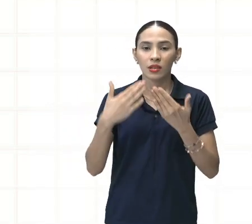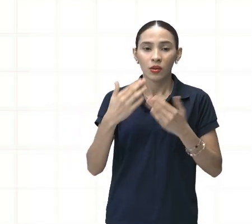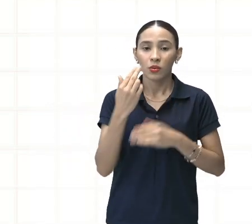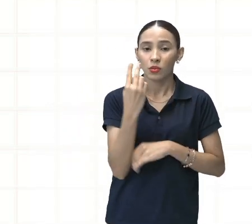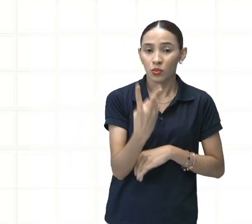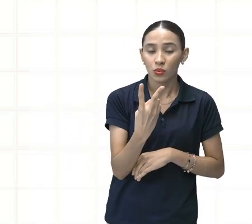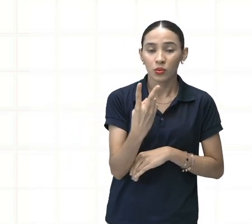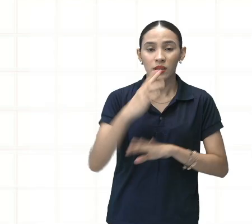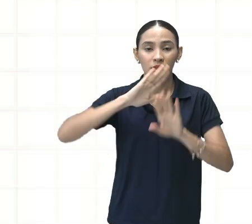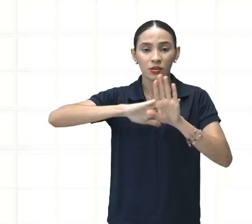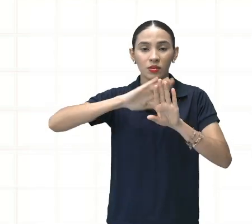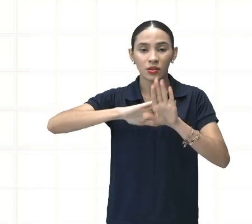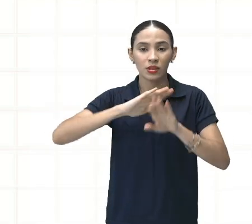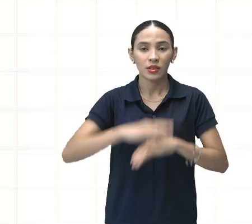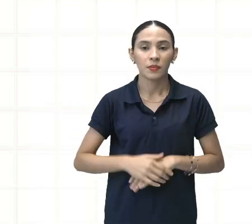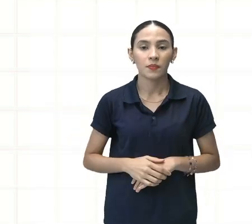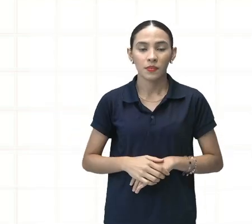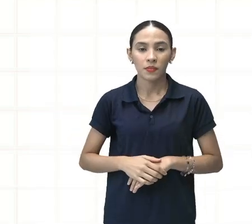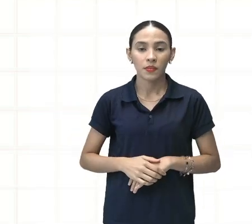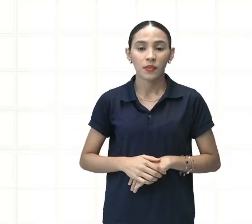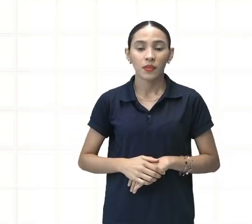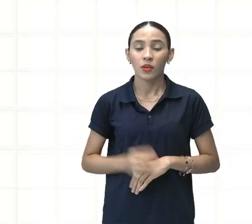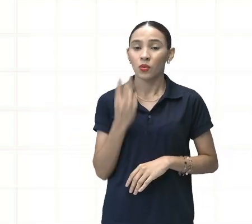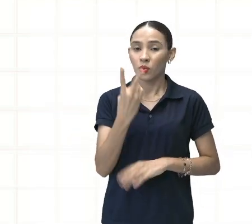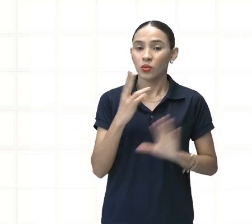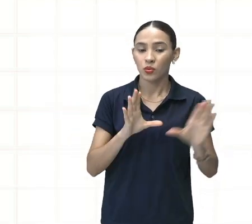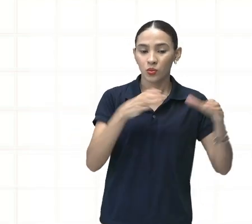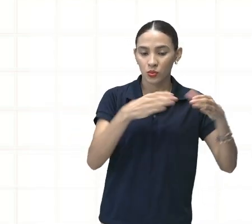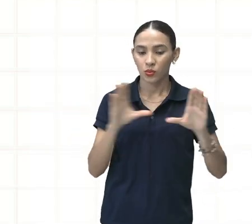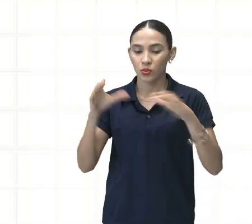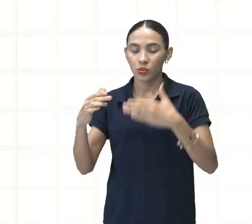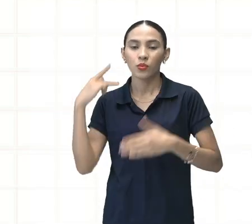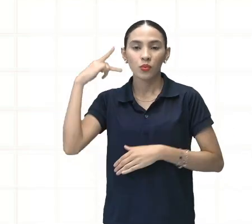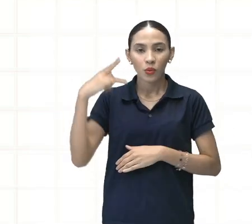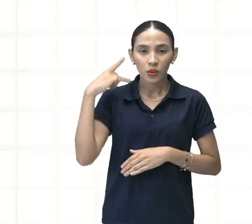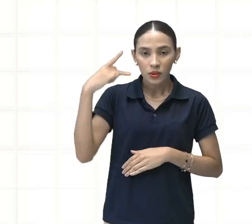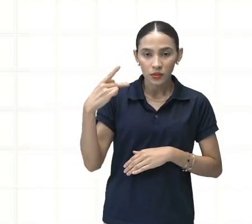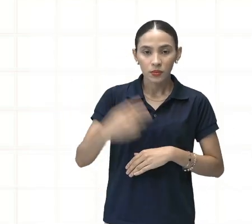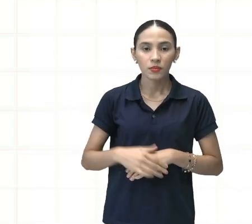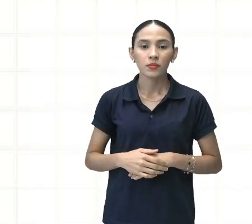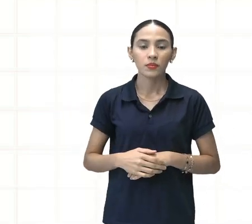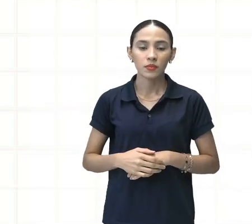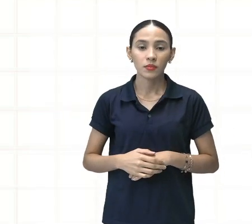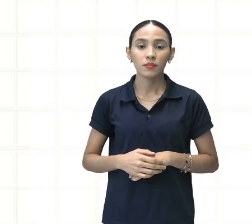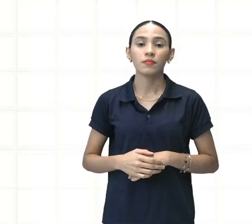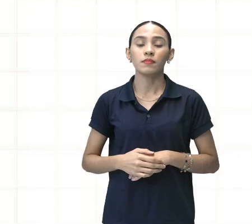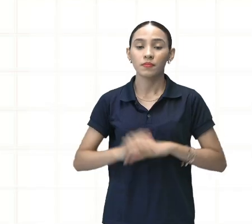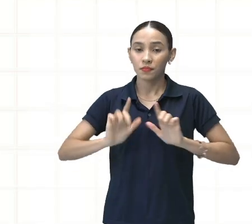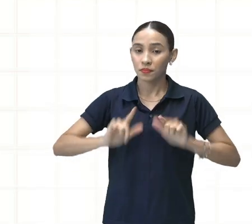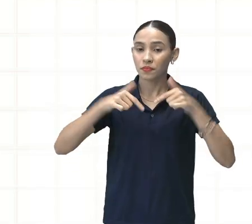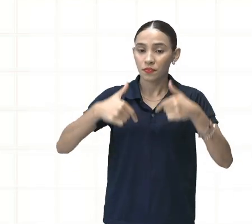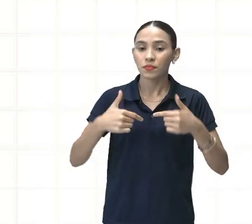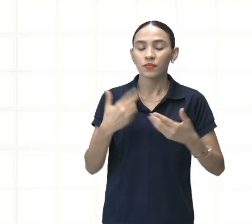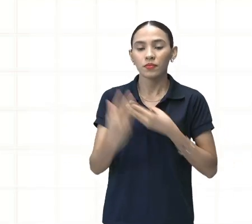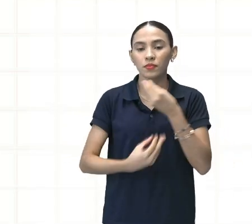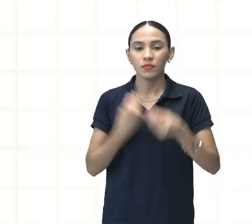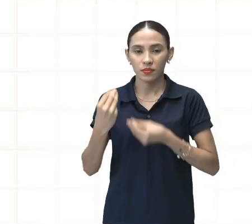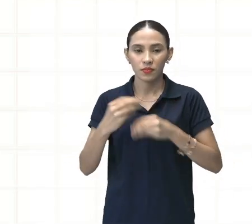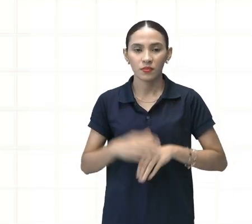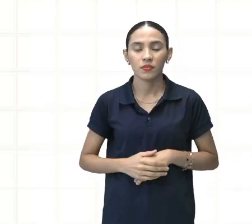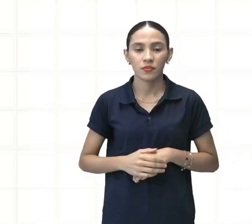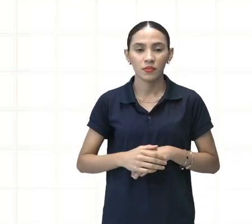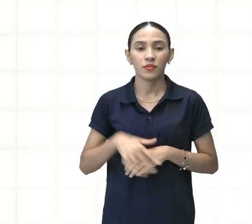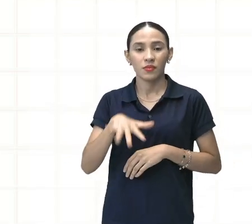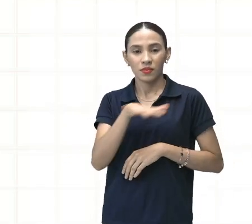2 ideologias, por assim dizer, esses 2 grupos políticos, estavam ali agindo, de certa forma,